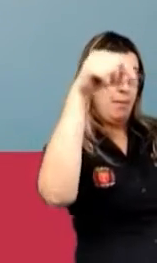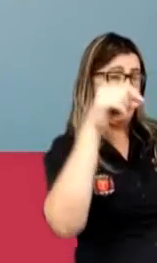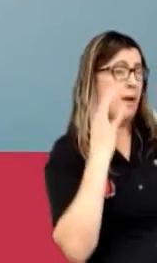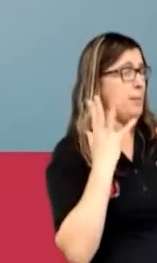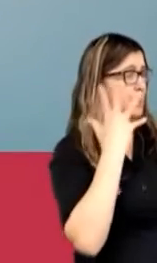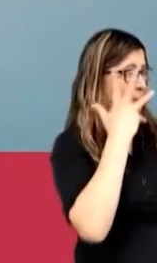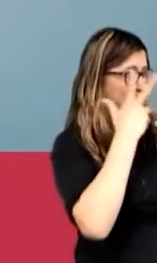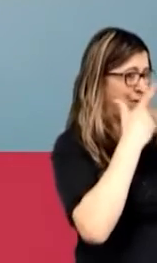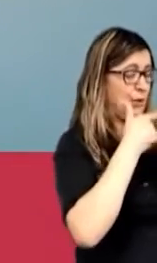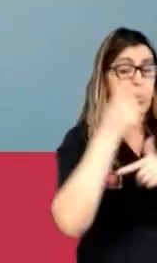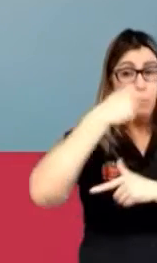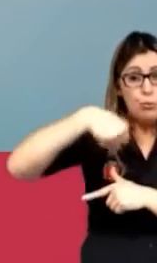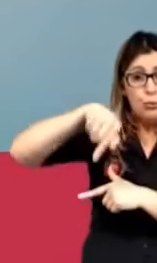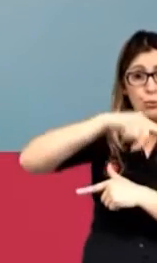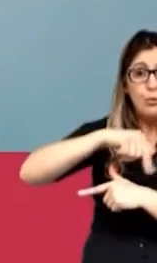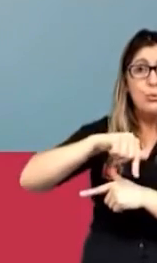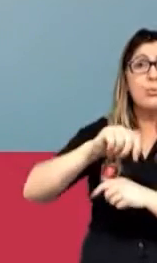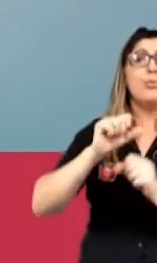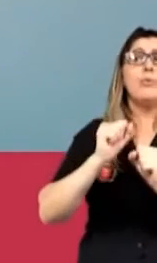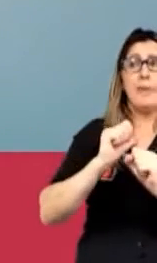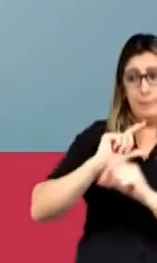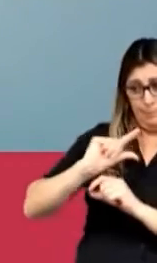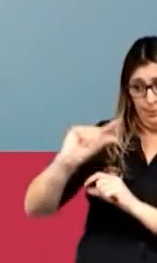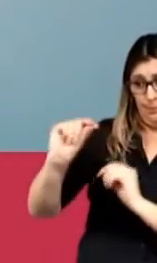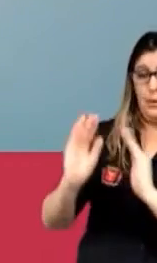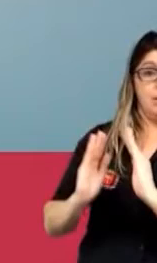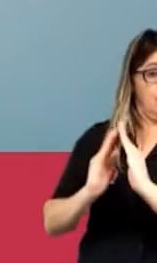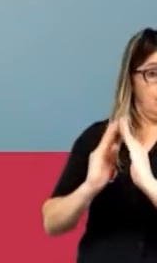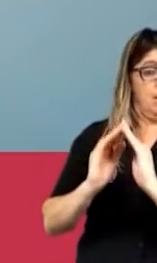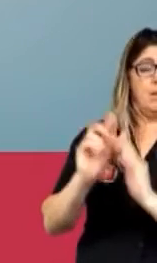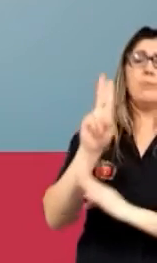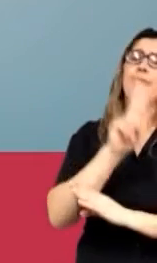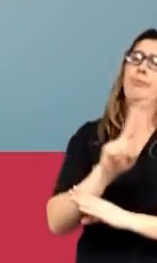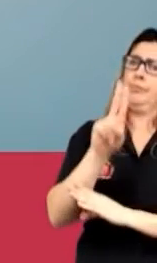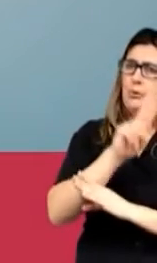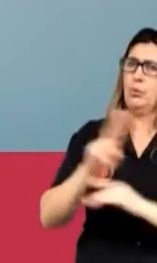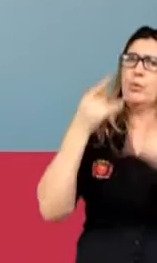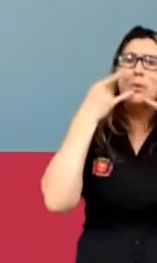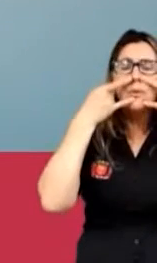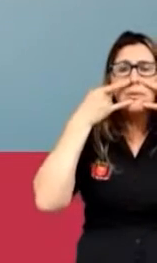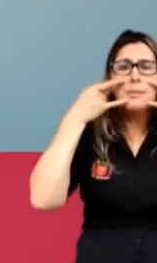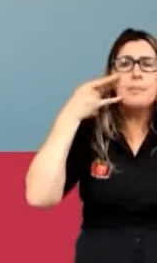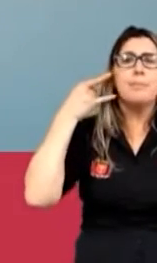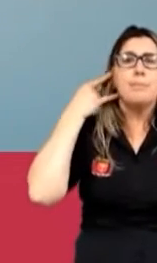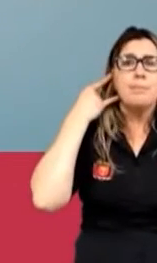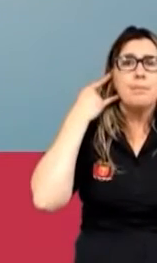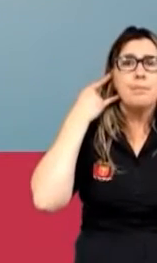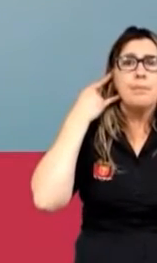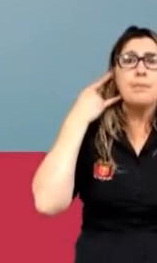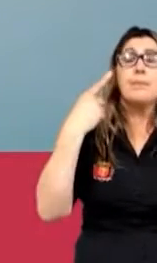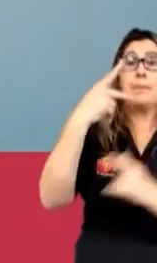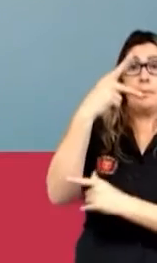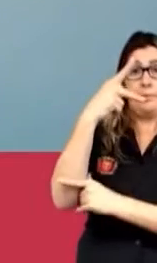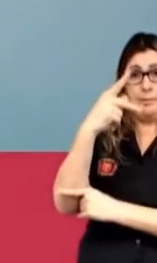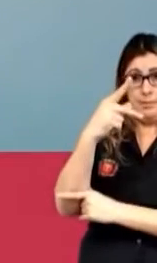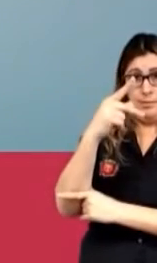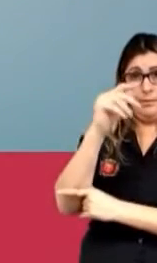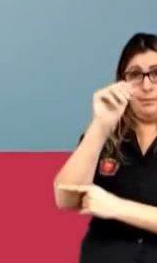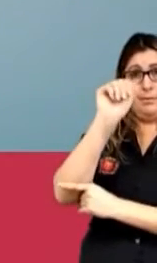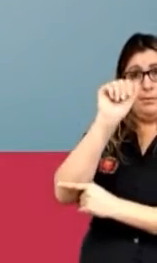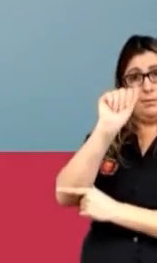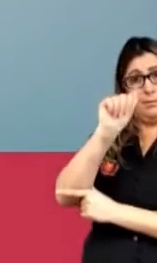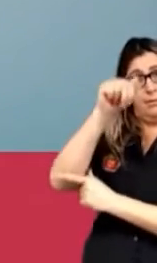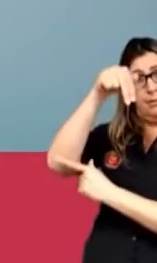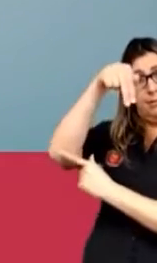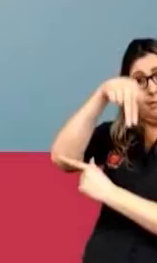Então, todo mundo, quem for sair de casa, as pessoas, use a máscara de pano. A máscara, essa